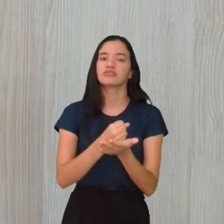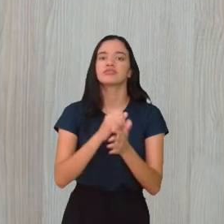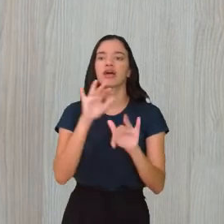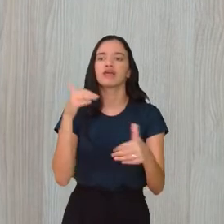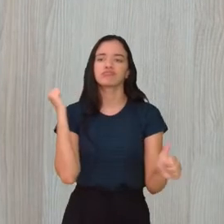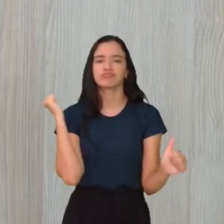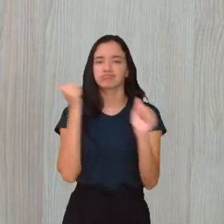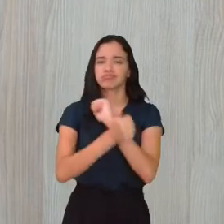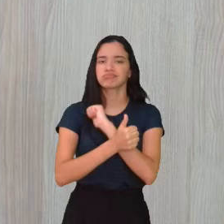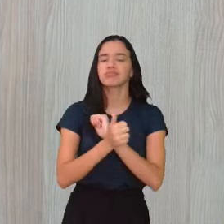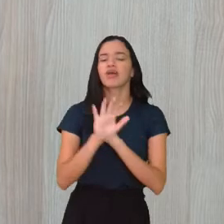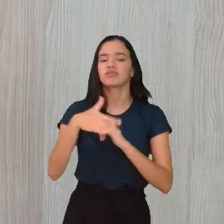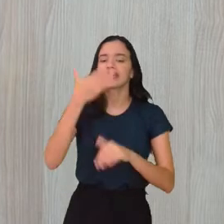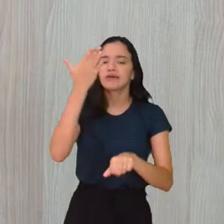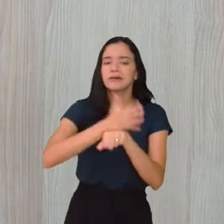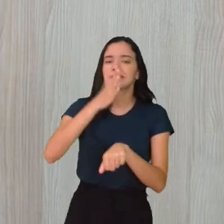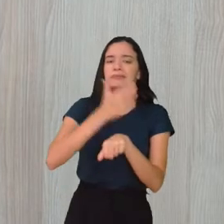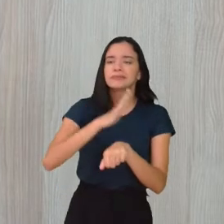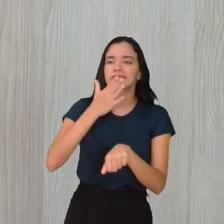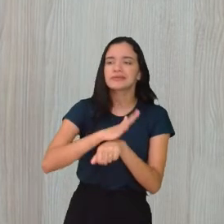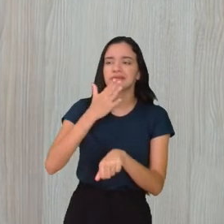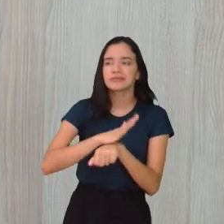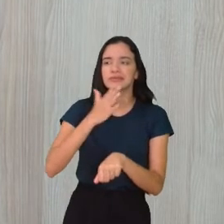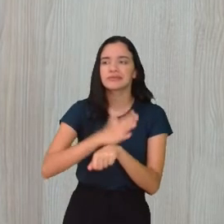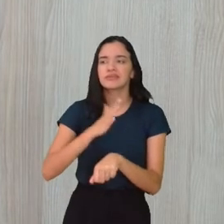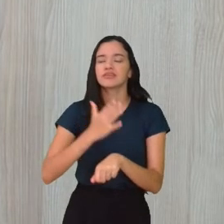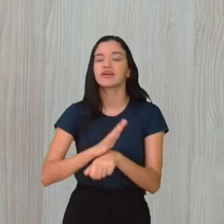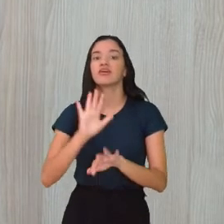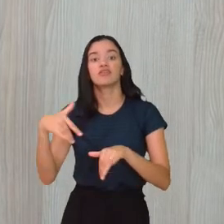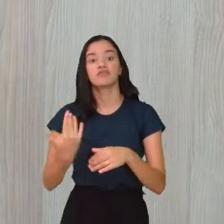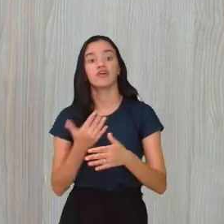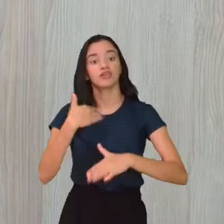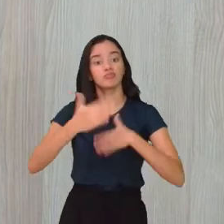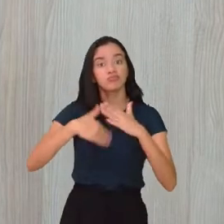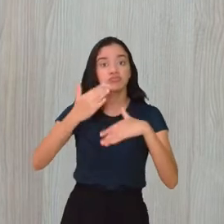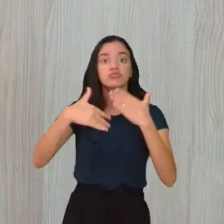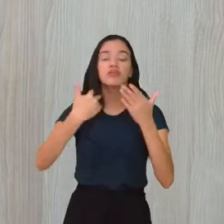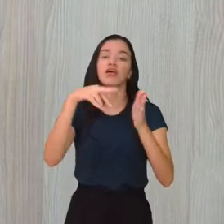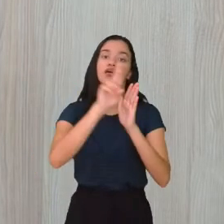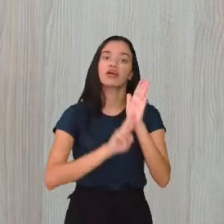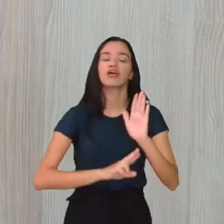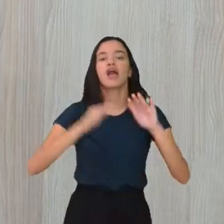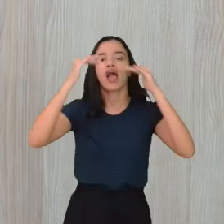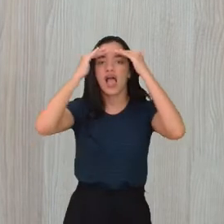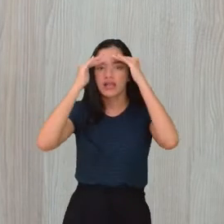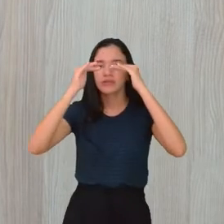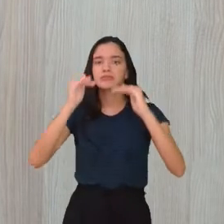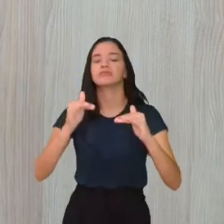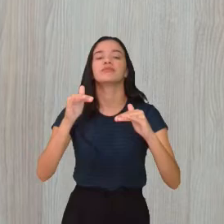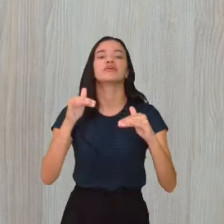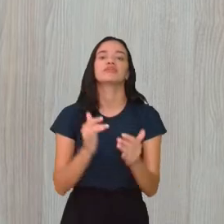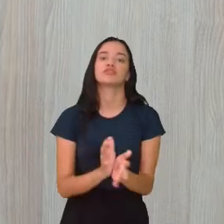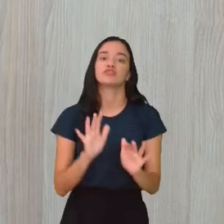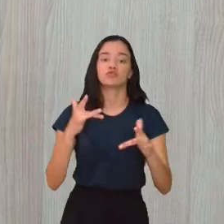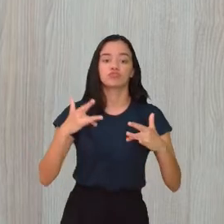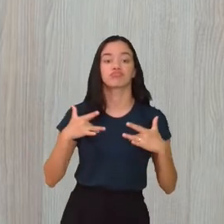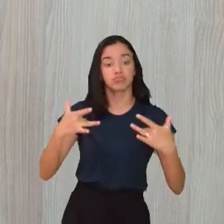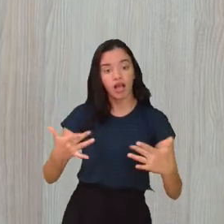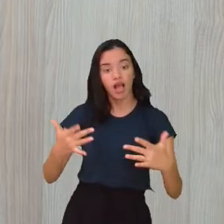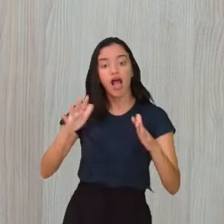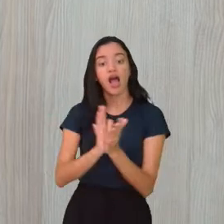esporte, você vai praticando ele e você vai desenvolvendo essas regras. Respeito, solidariedade. Então,